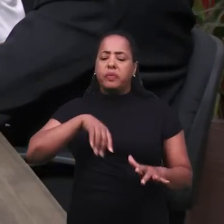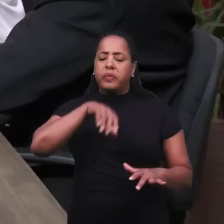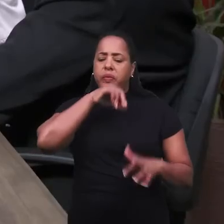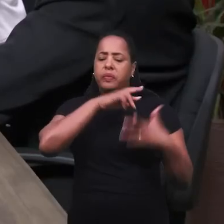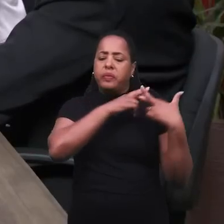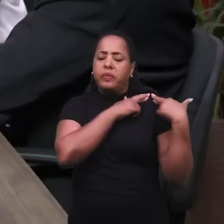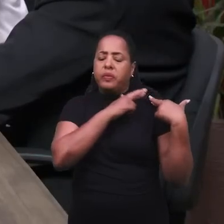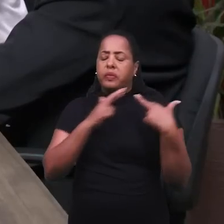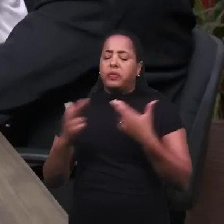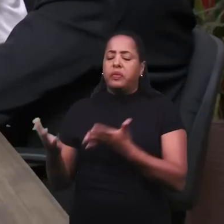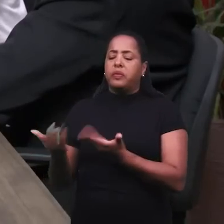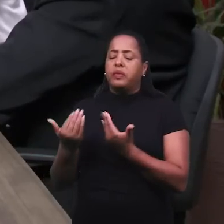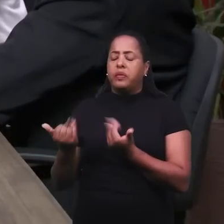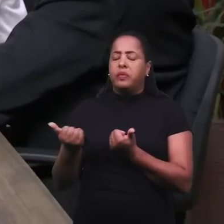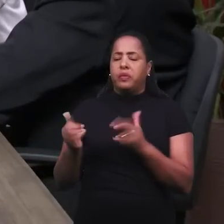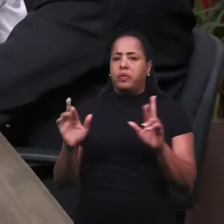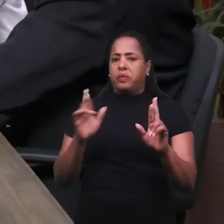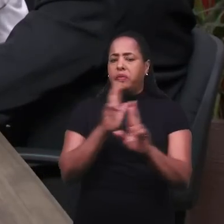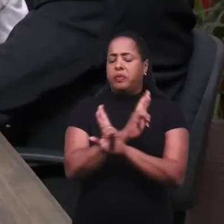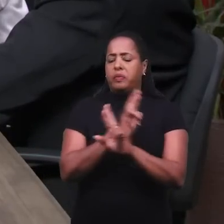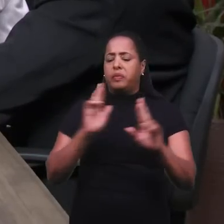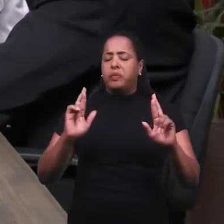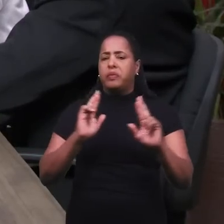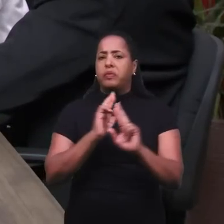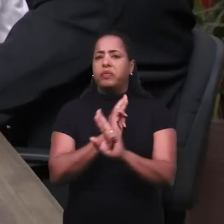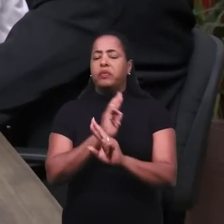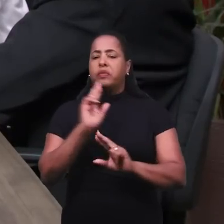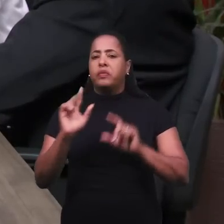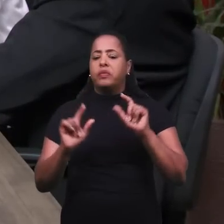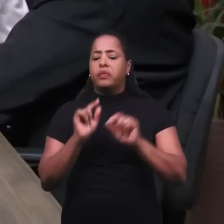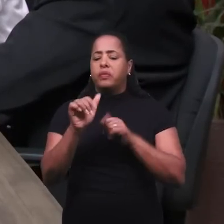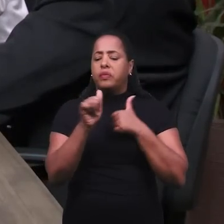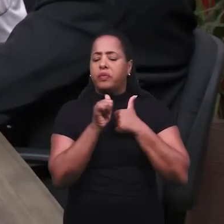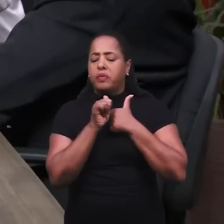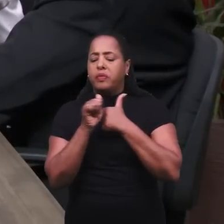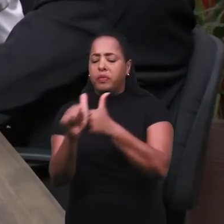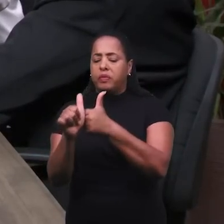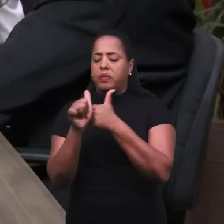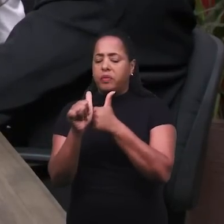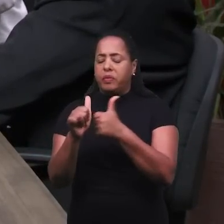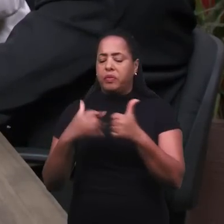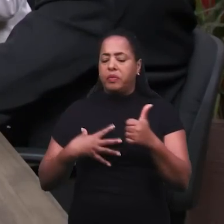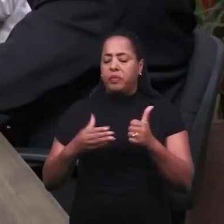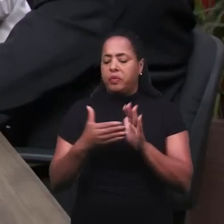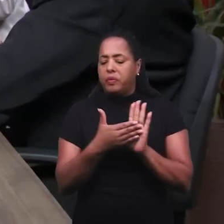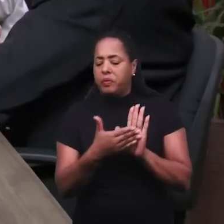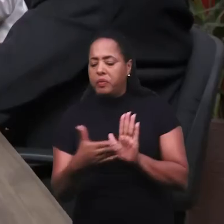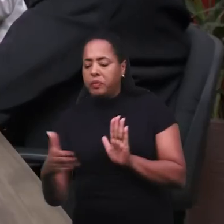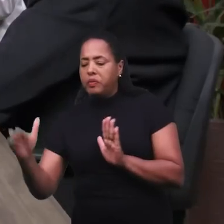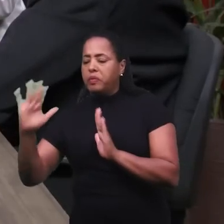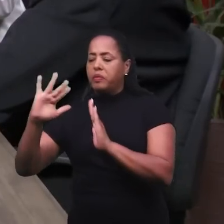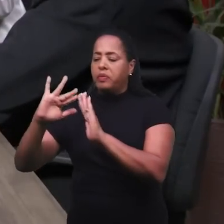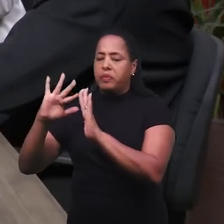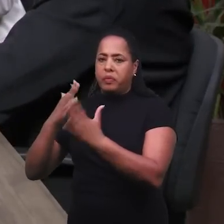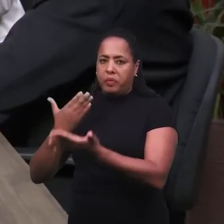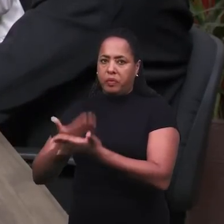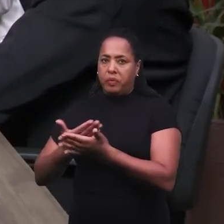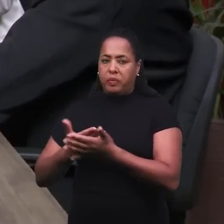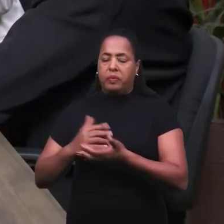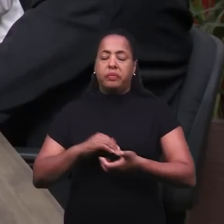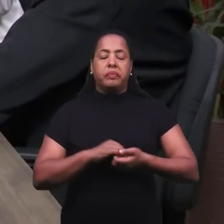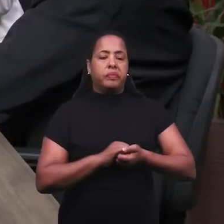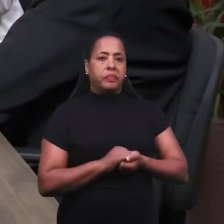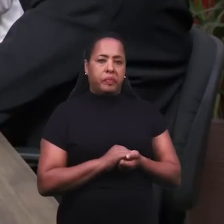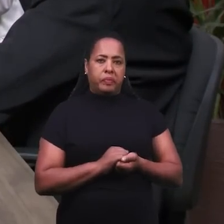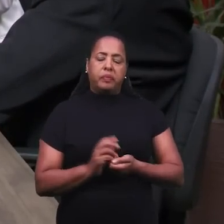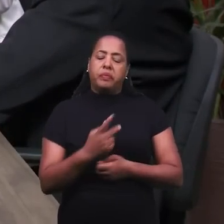jovens nessa direção do acompanhamento dos filhos na trajetória escolar? Pastor